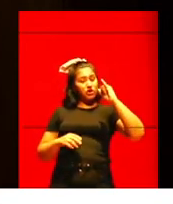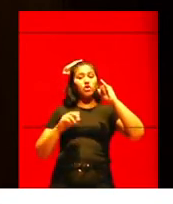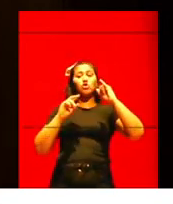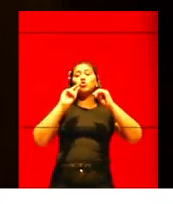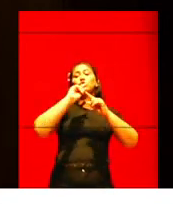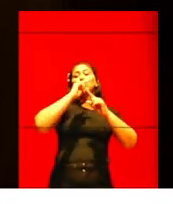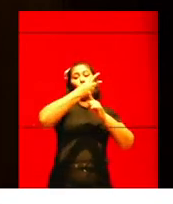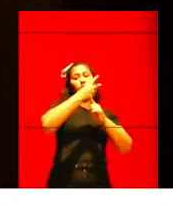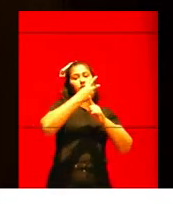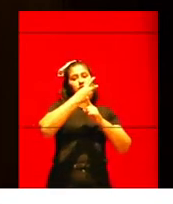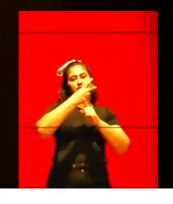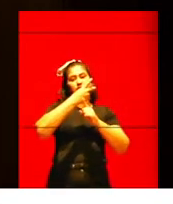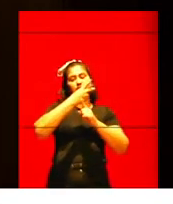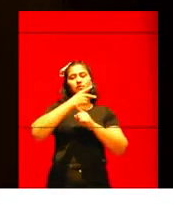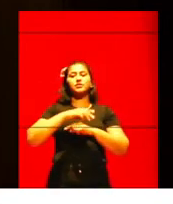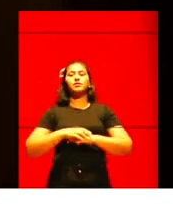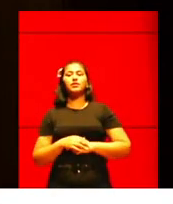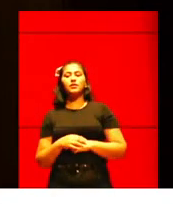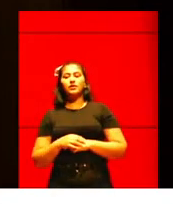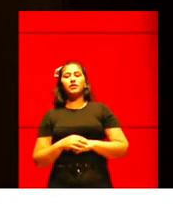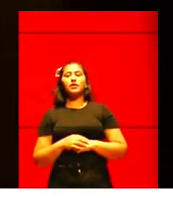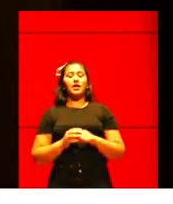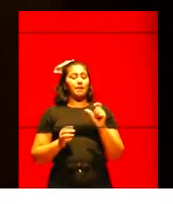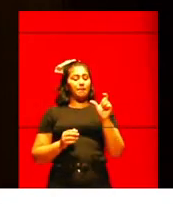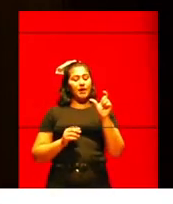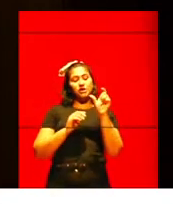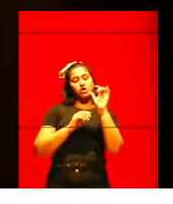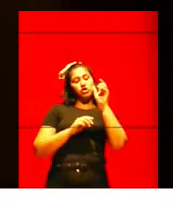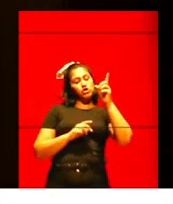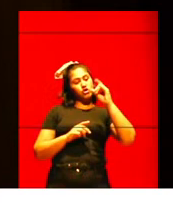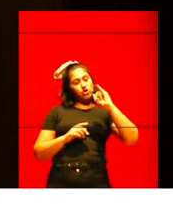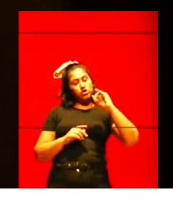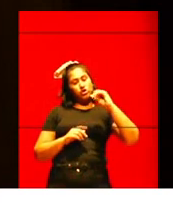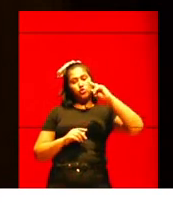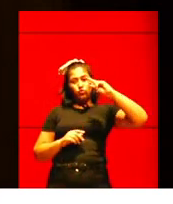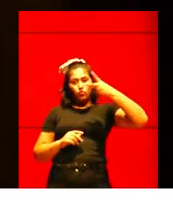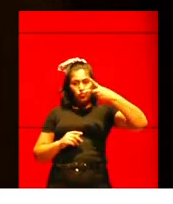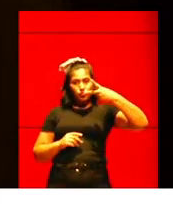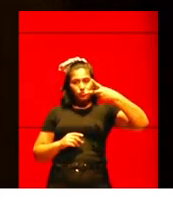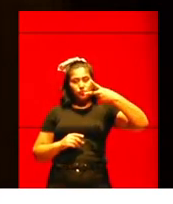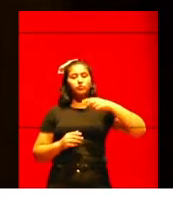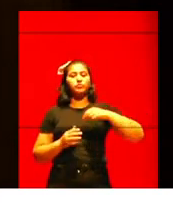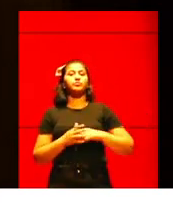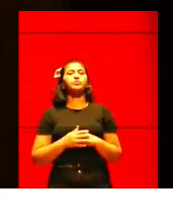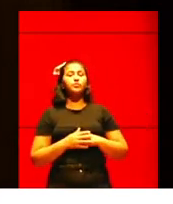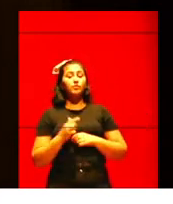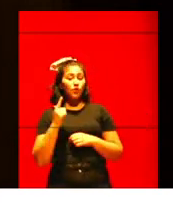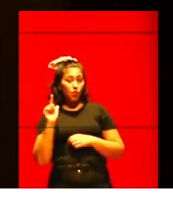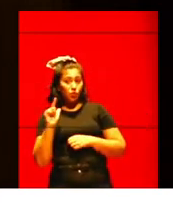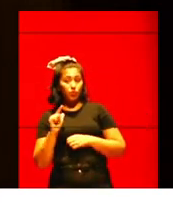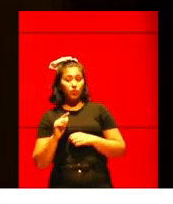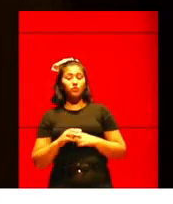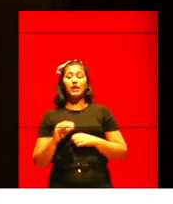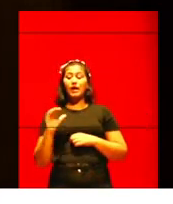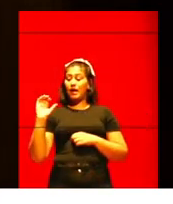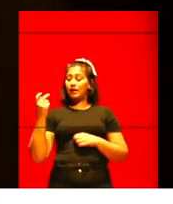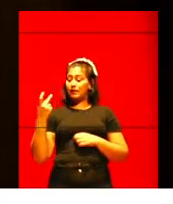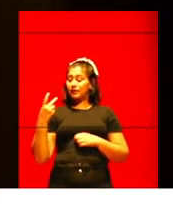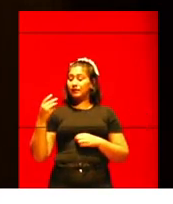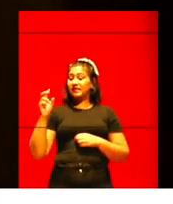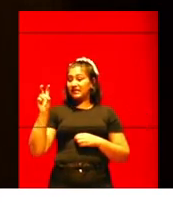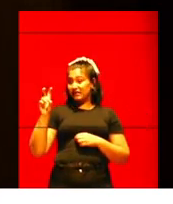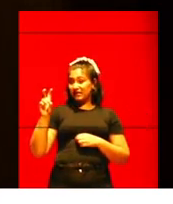Tá. Eu coloquei essa cadeia carbônica ali, e ali no carbono 5, eu tenho uma